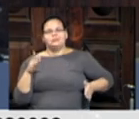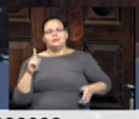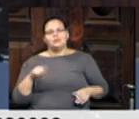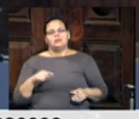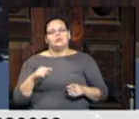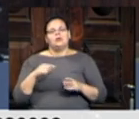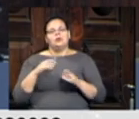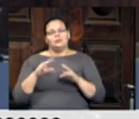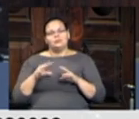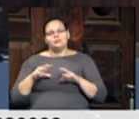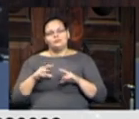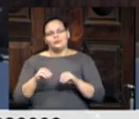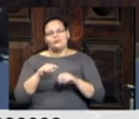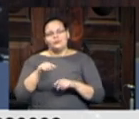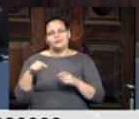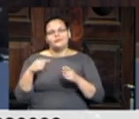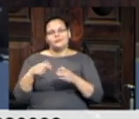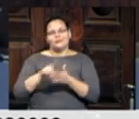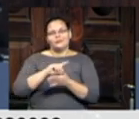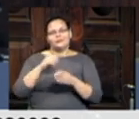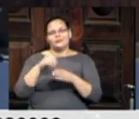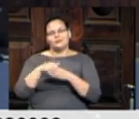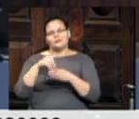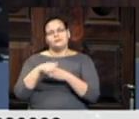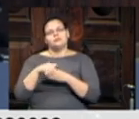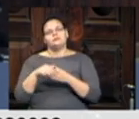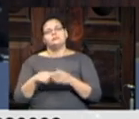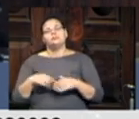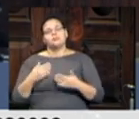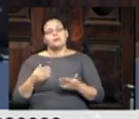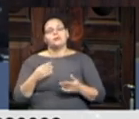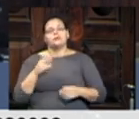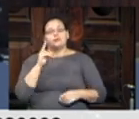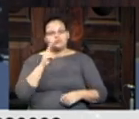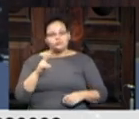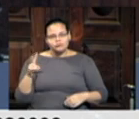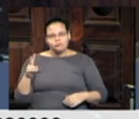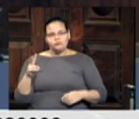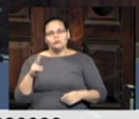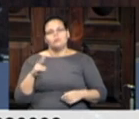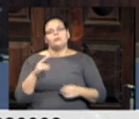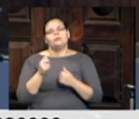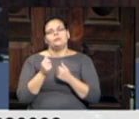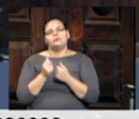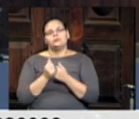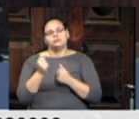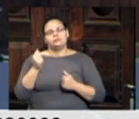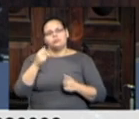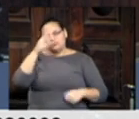as eleições anteriores. E assistimos tanto o Ministério Público quanto